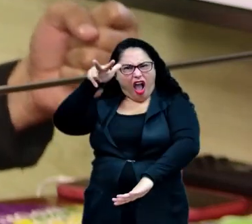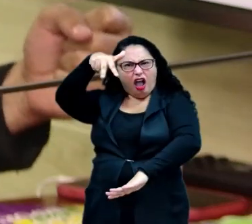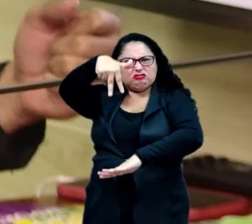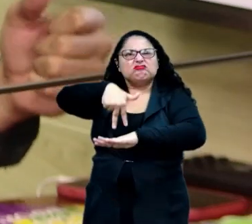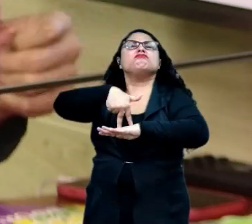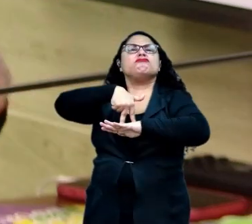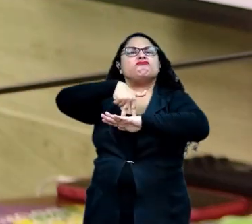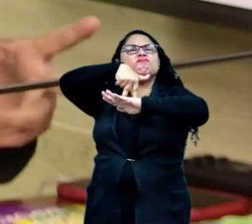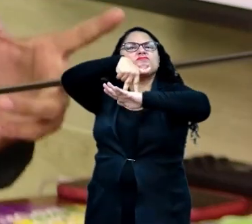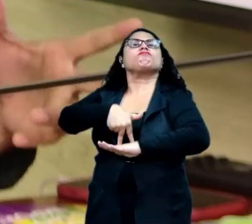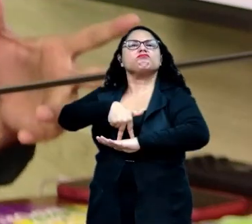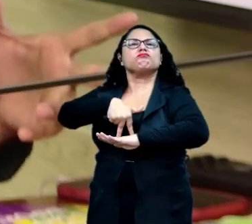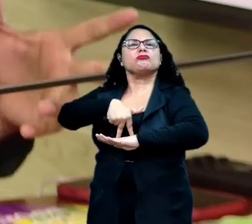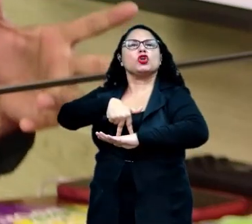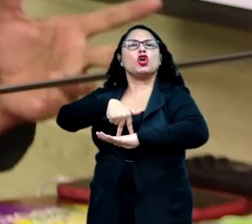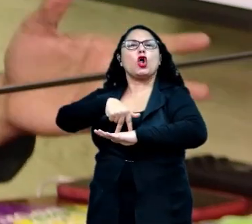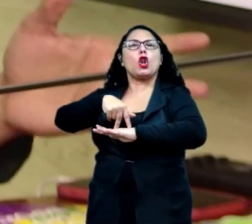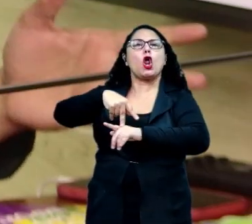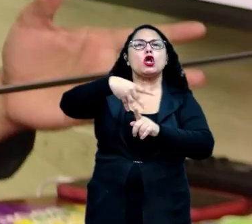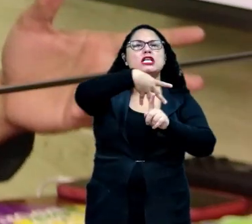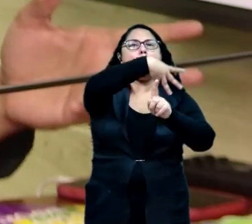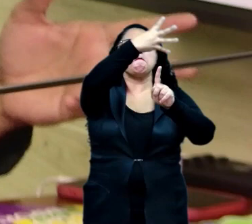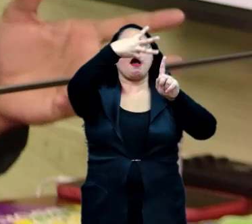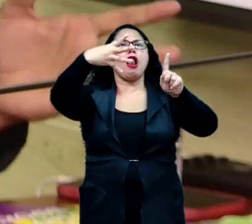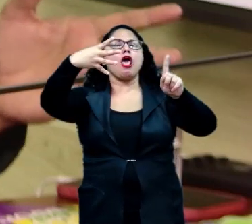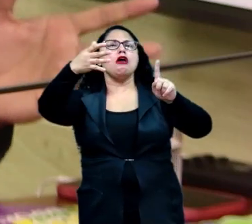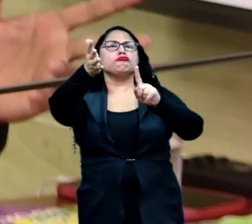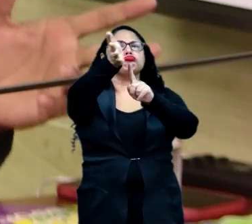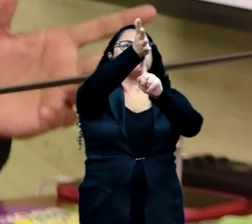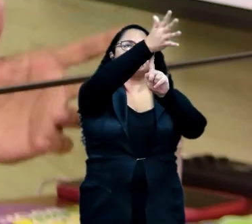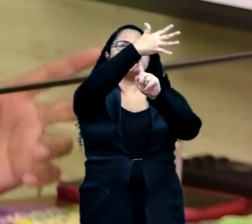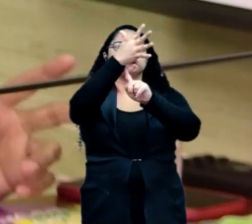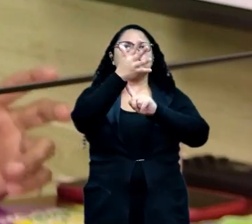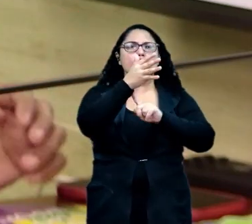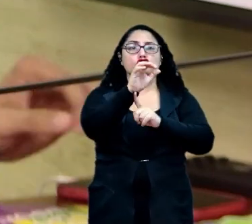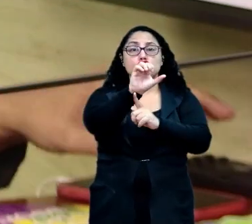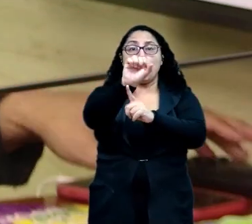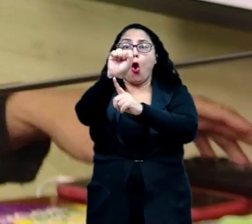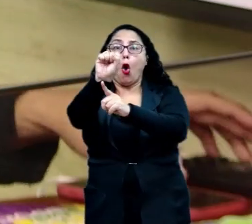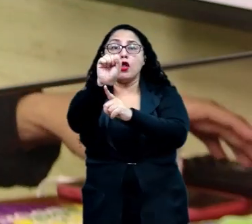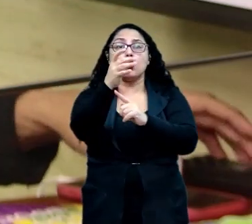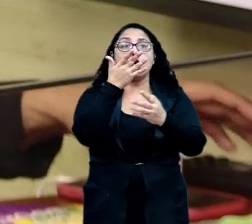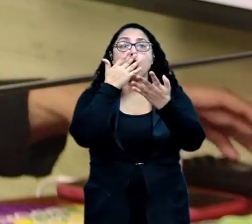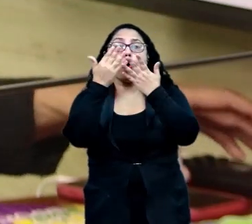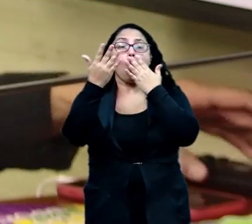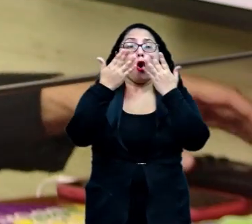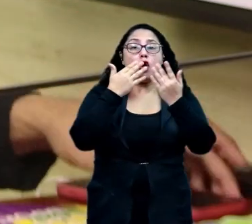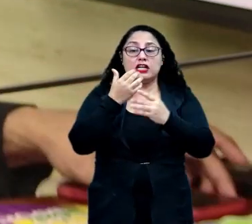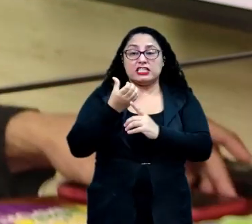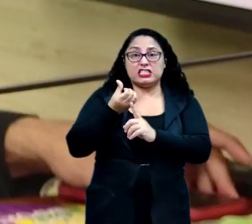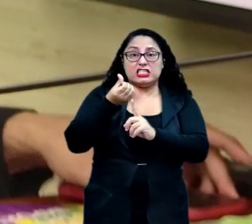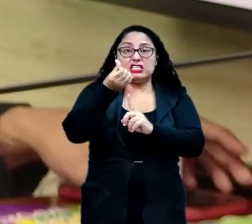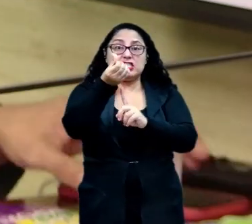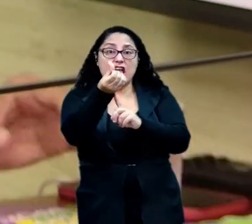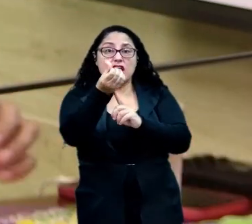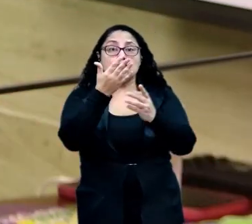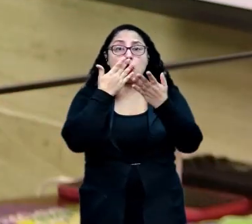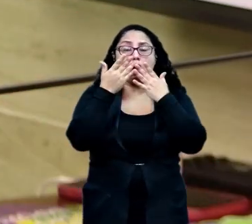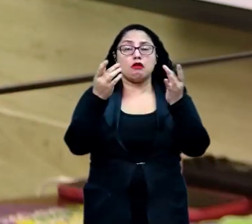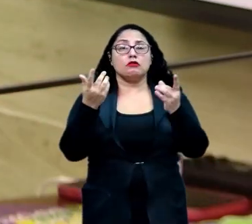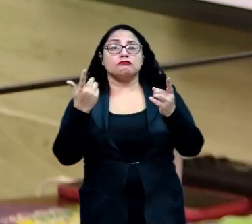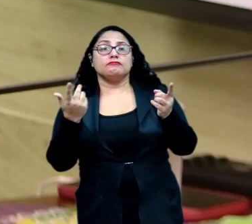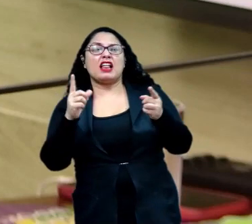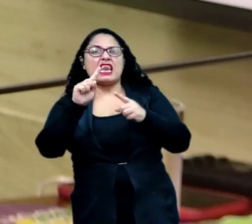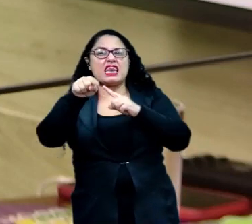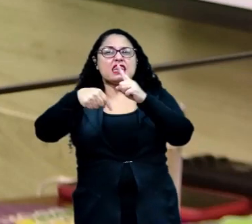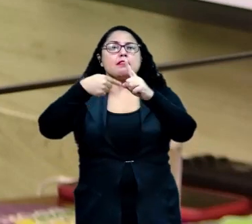aqui. Com a nossa bandeira, na época uma bandeira de 8 cores. A bandeira de 6 cores acabou vindo